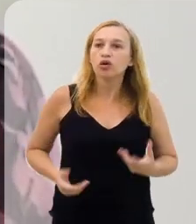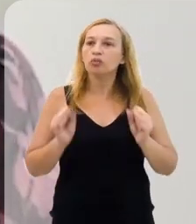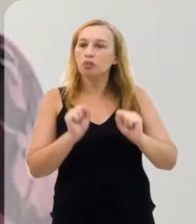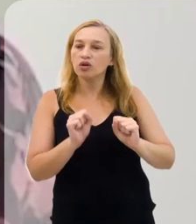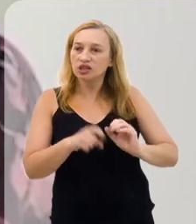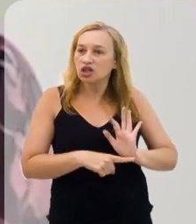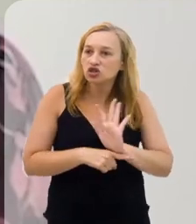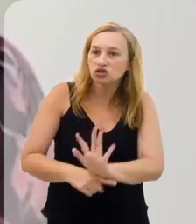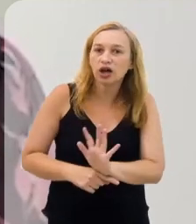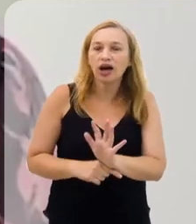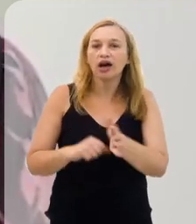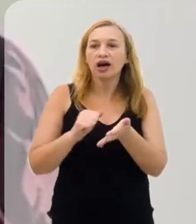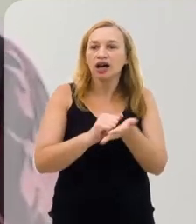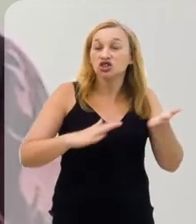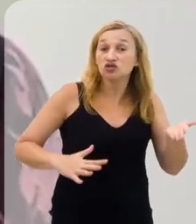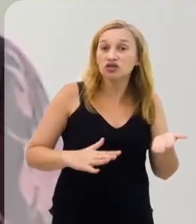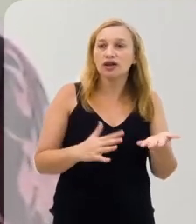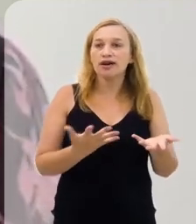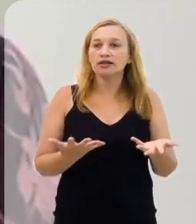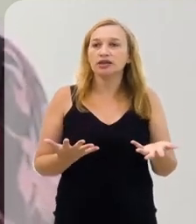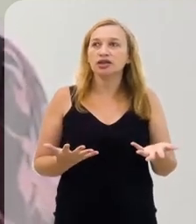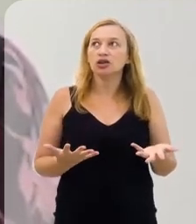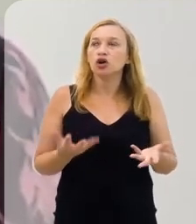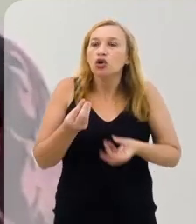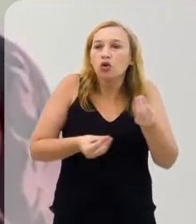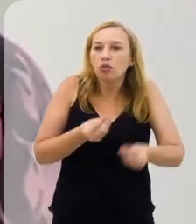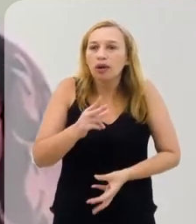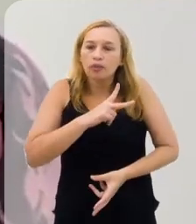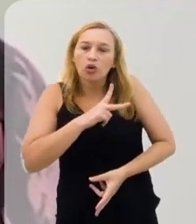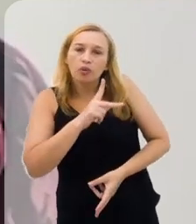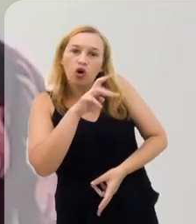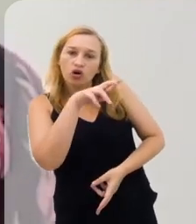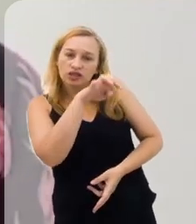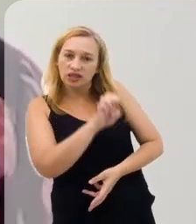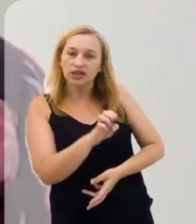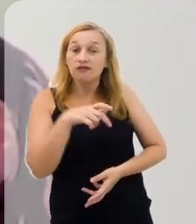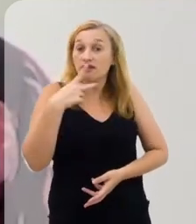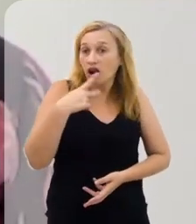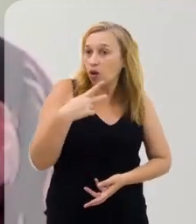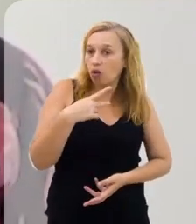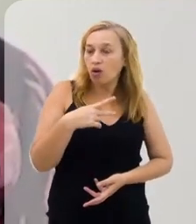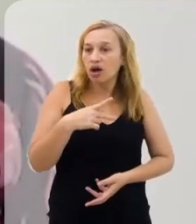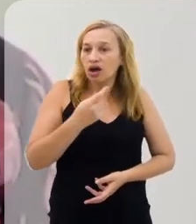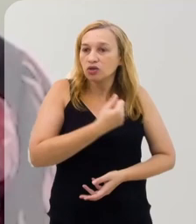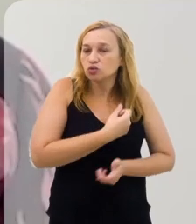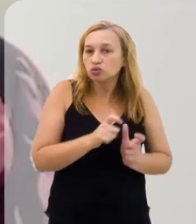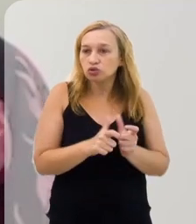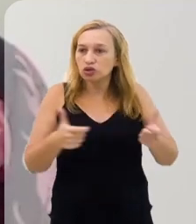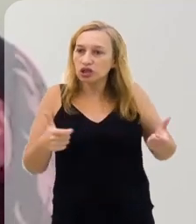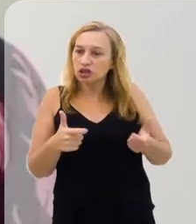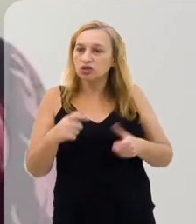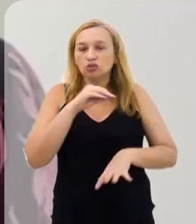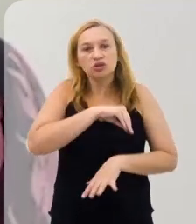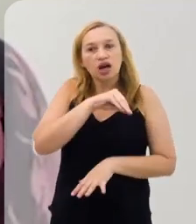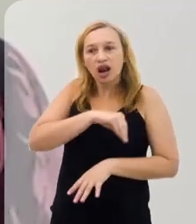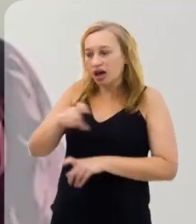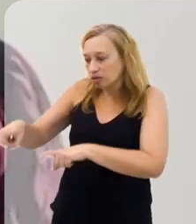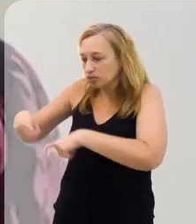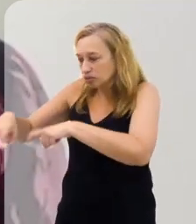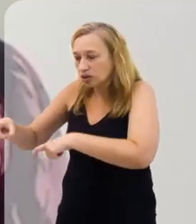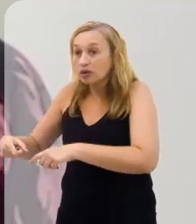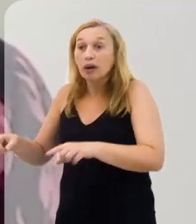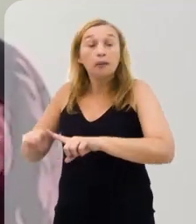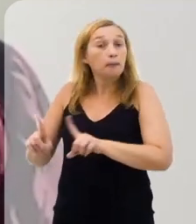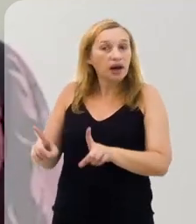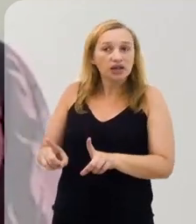pelo poder público para que a gente possa fortalecer essa atividade, que é uma atividade que, como a própria Rosana contou aqui, ela aumenta a